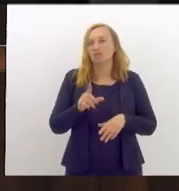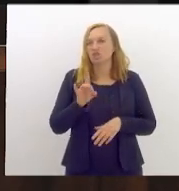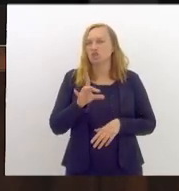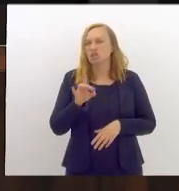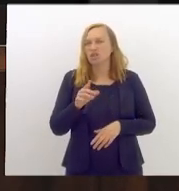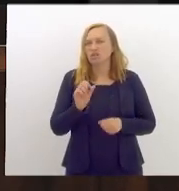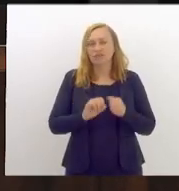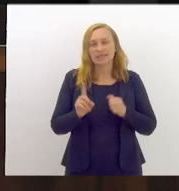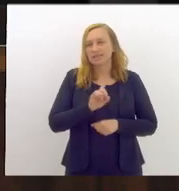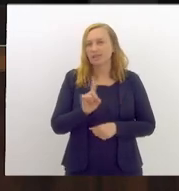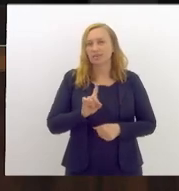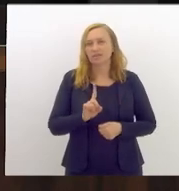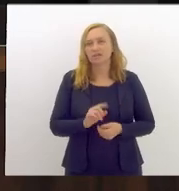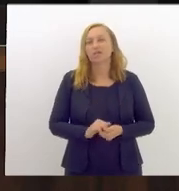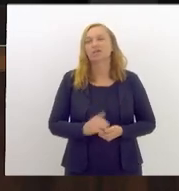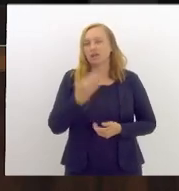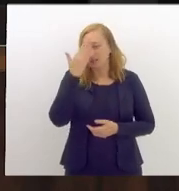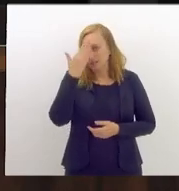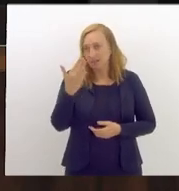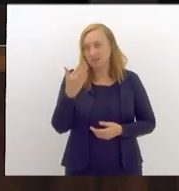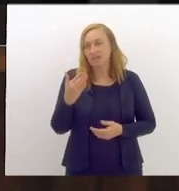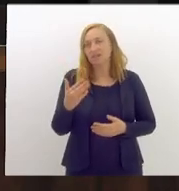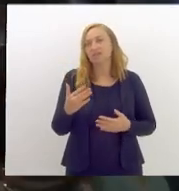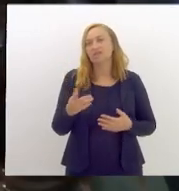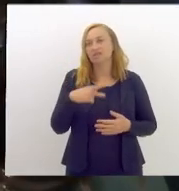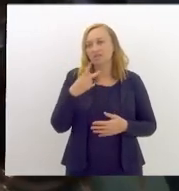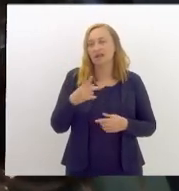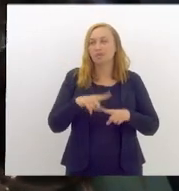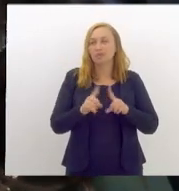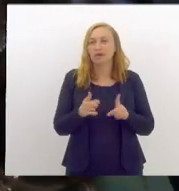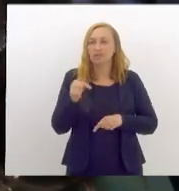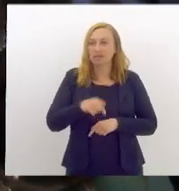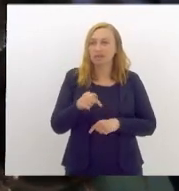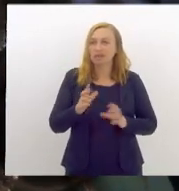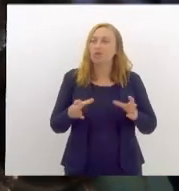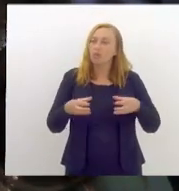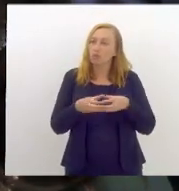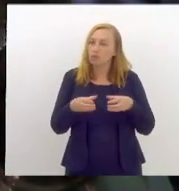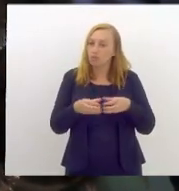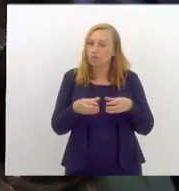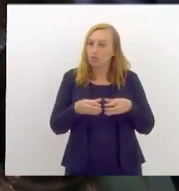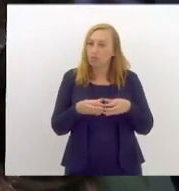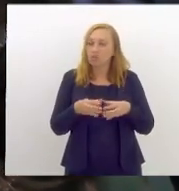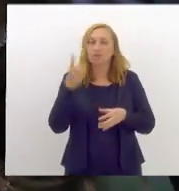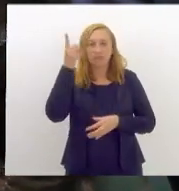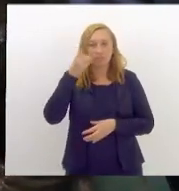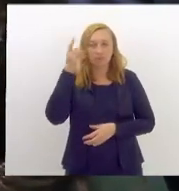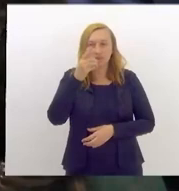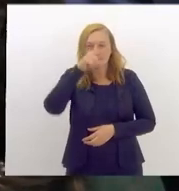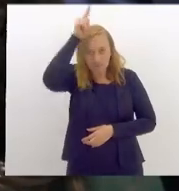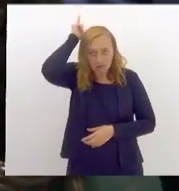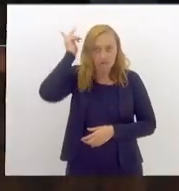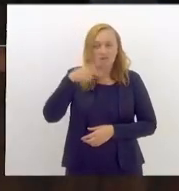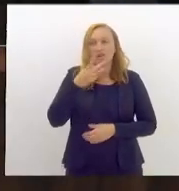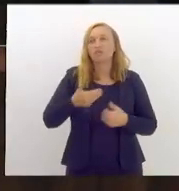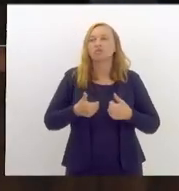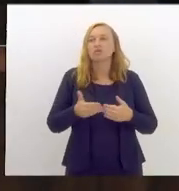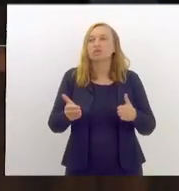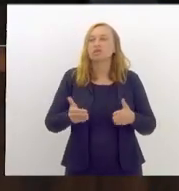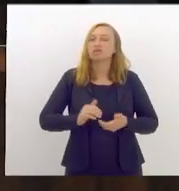sozinho eu agradeço os elogios Mas aqui é uma equipe é um grupo Deputado Luiz Paulo falou aqui na abertura